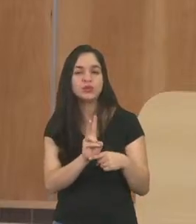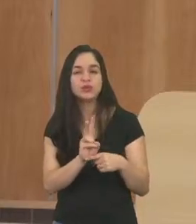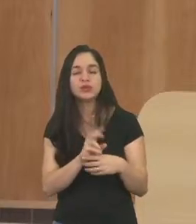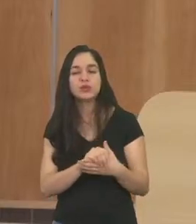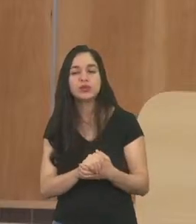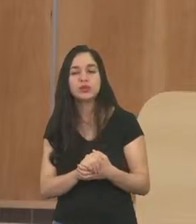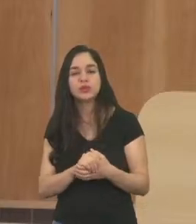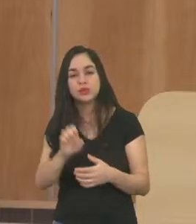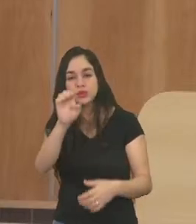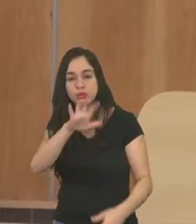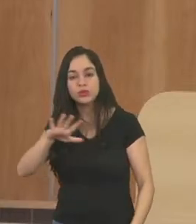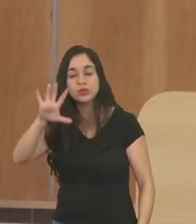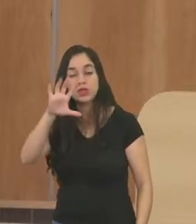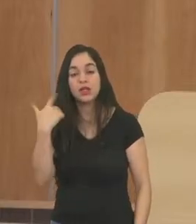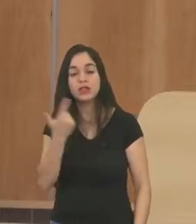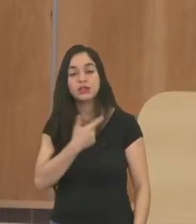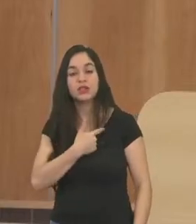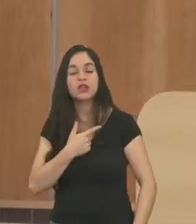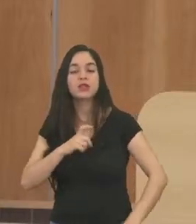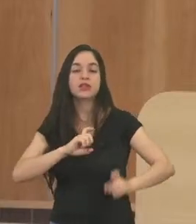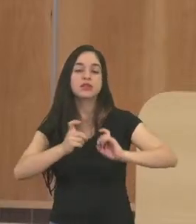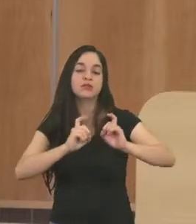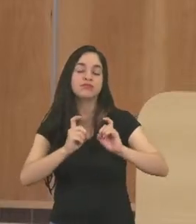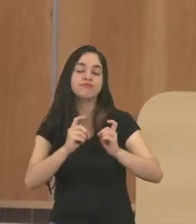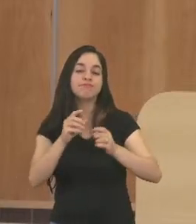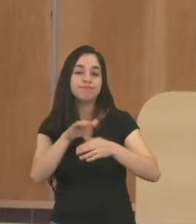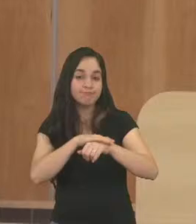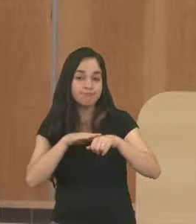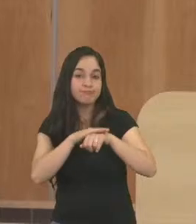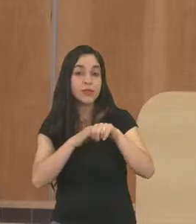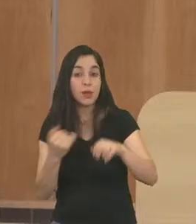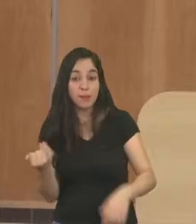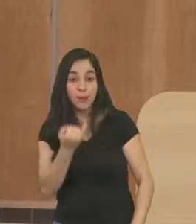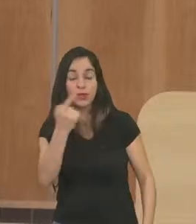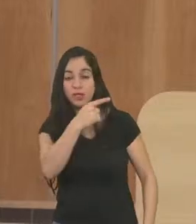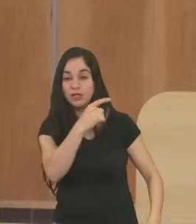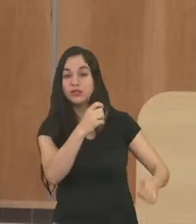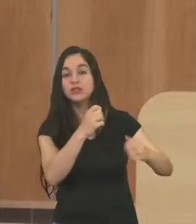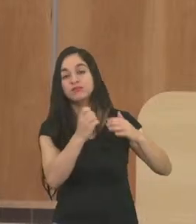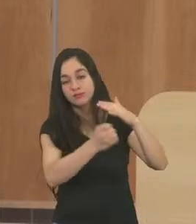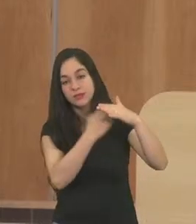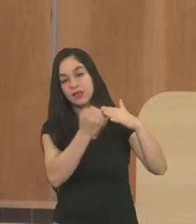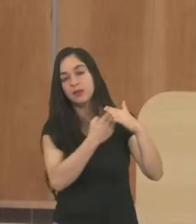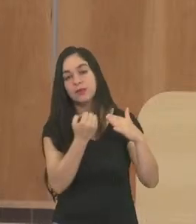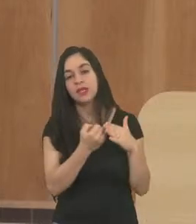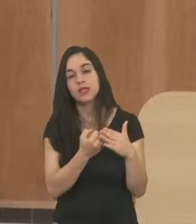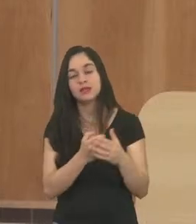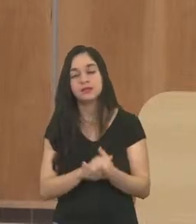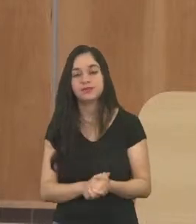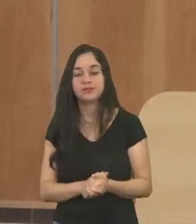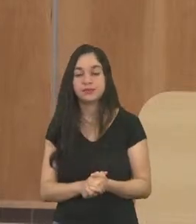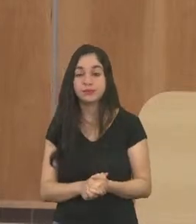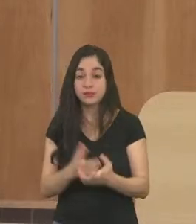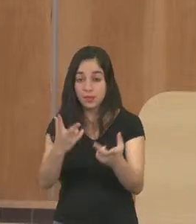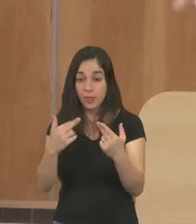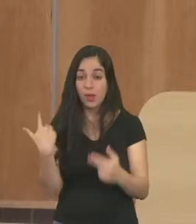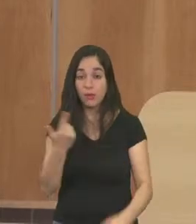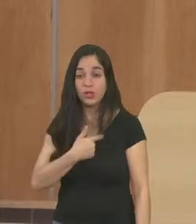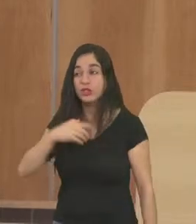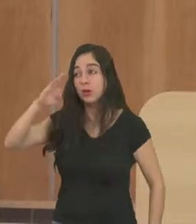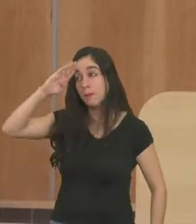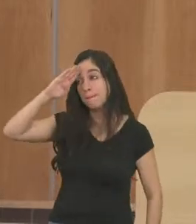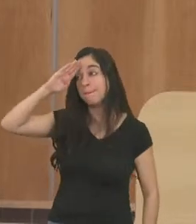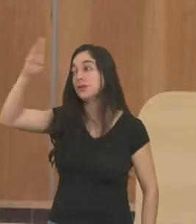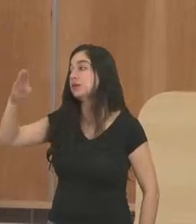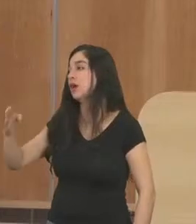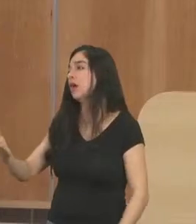a importância da empresa. É uma política de Estado. E do mesmo jeito que a gente cobrou o Bolsonaro, hoje a